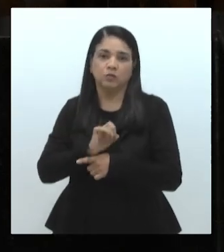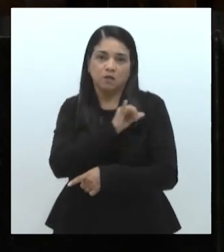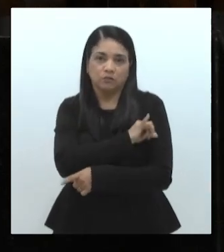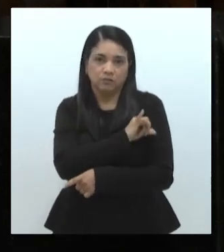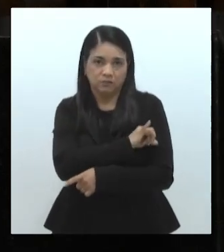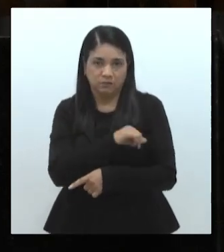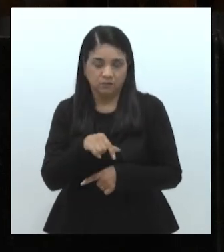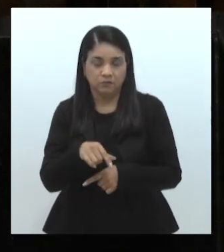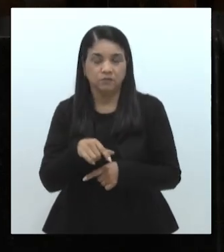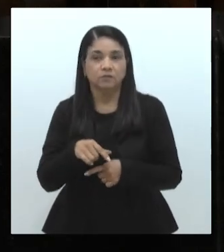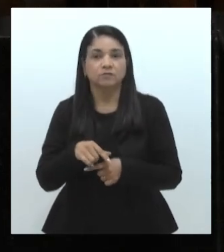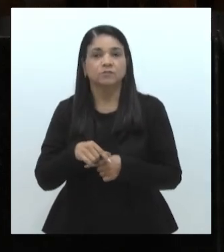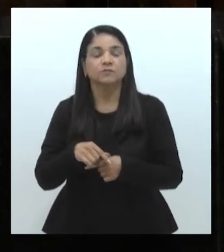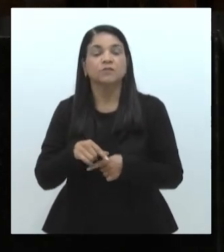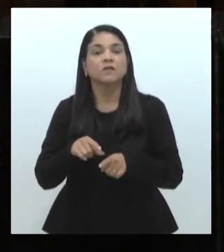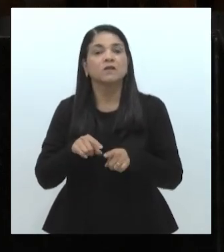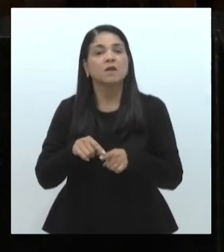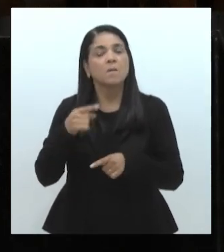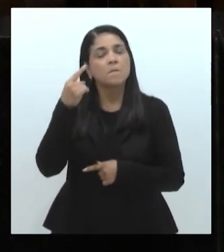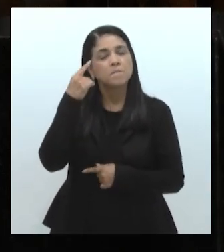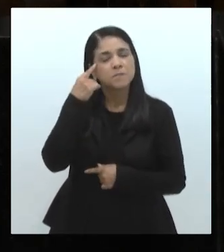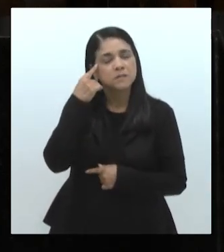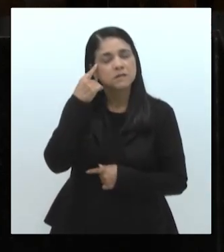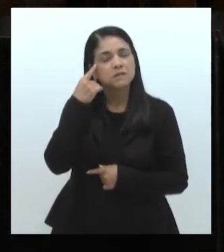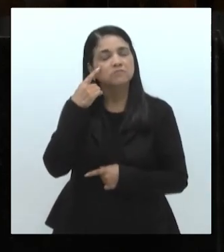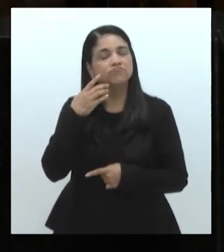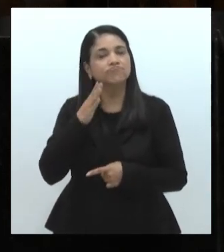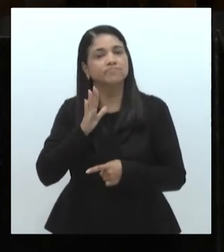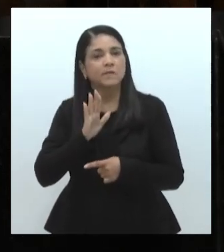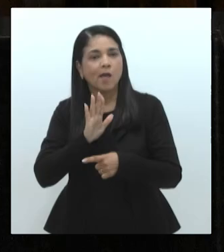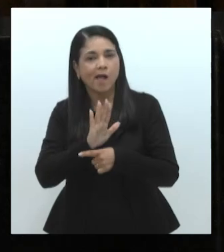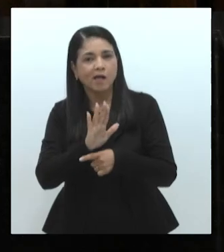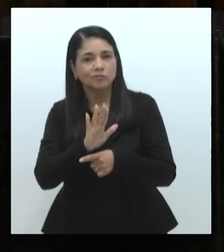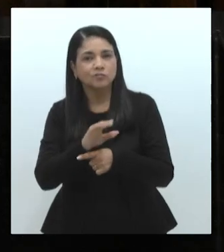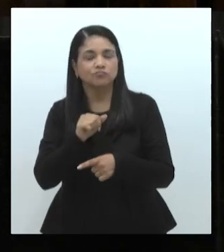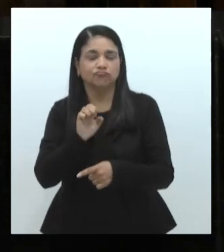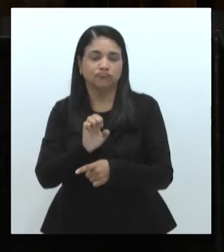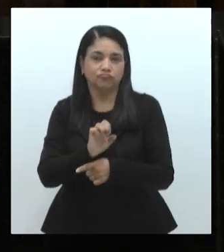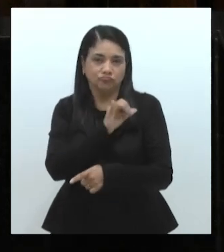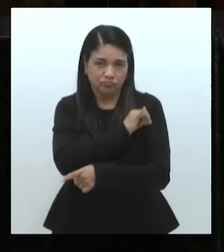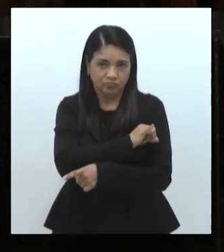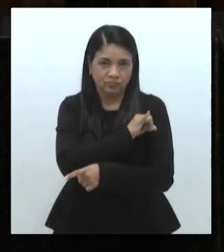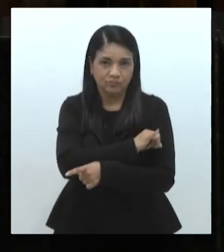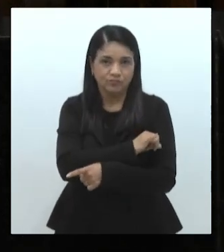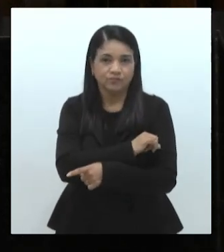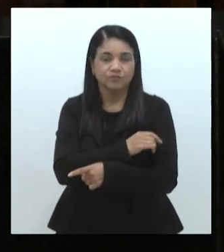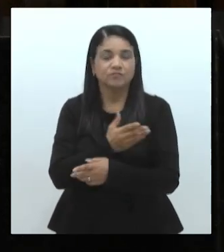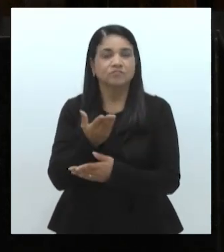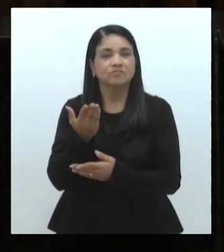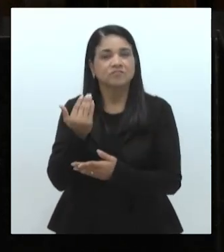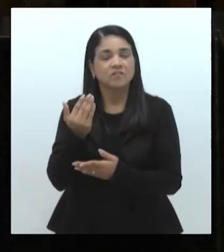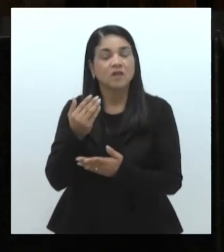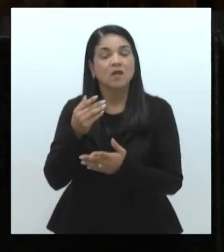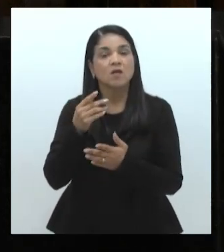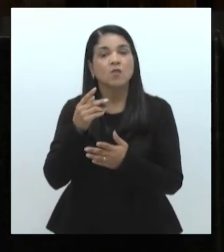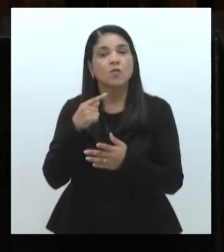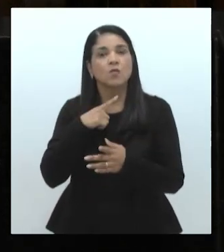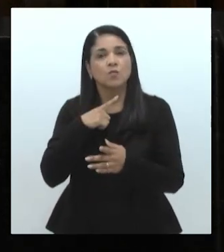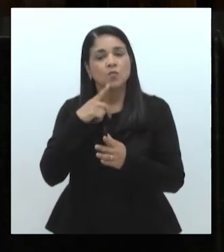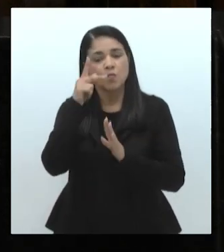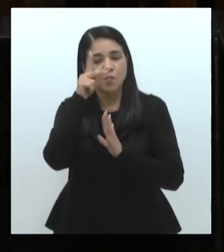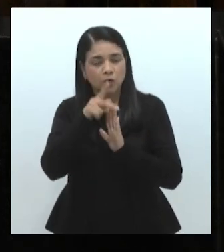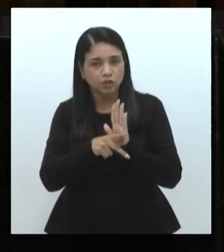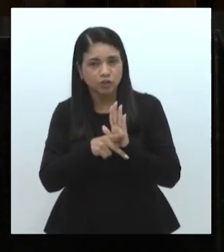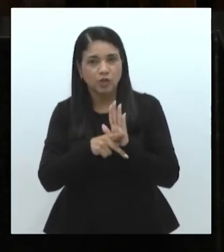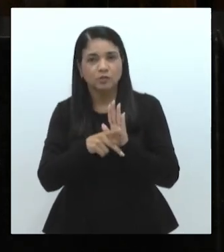também, com uma humilde contribuição aqui para o nosso estado do Rio de Janeiro, recentemente eu protocolei um